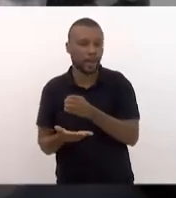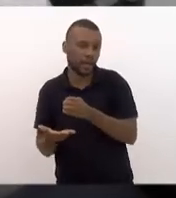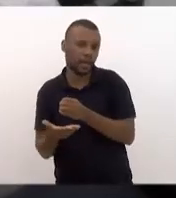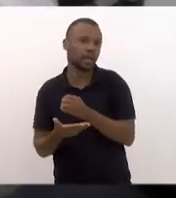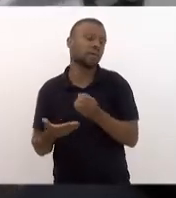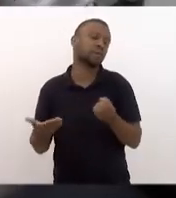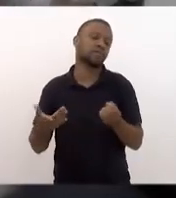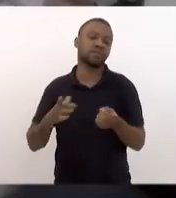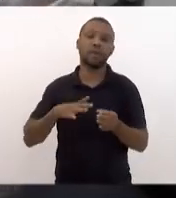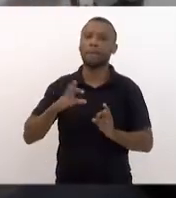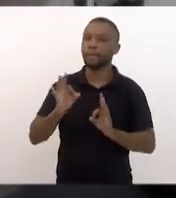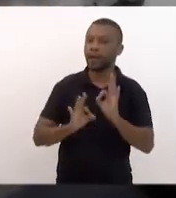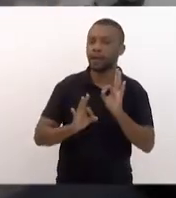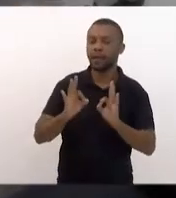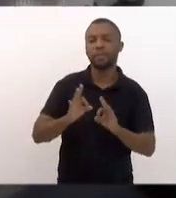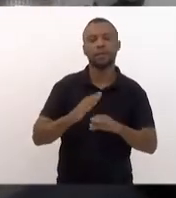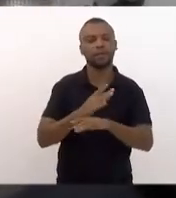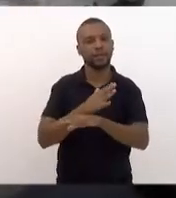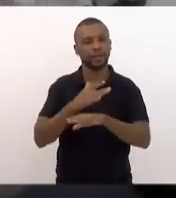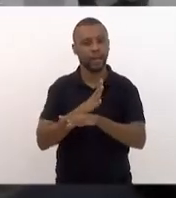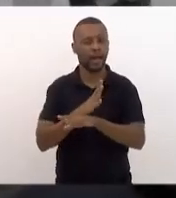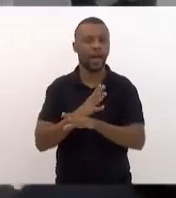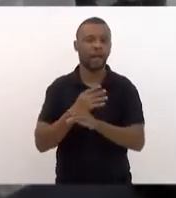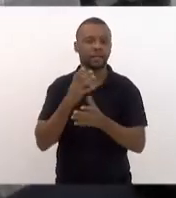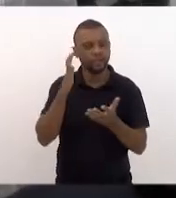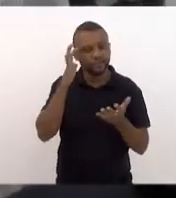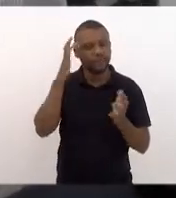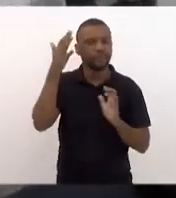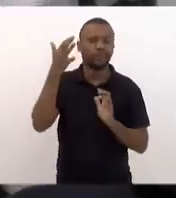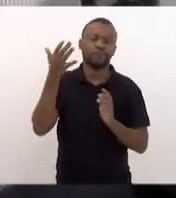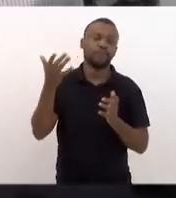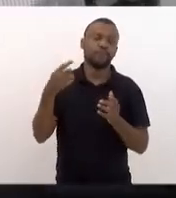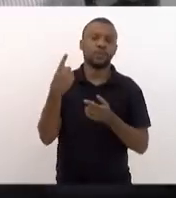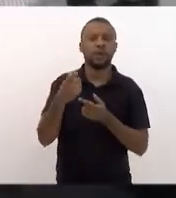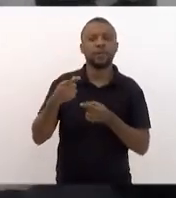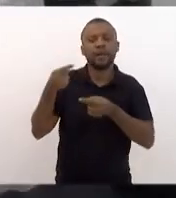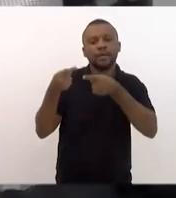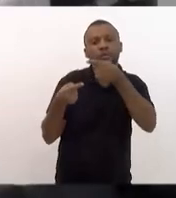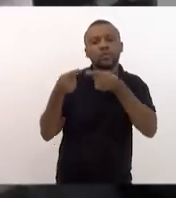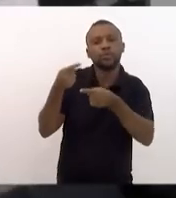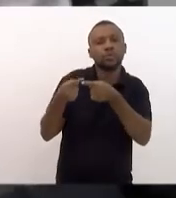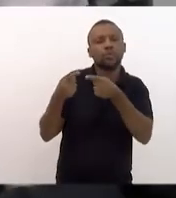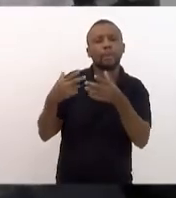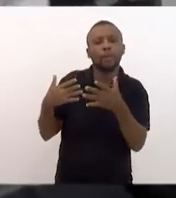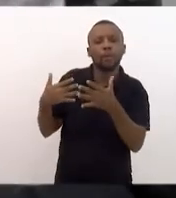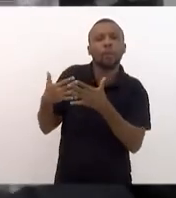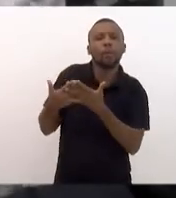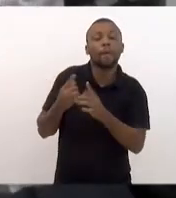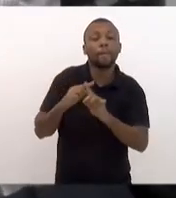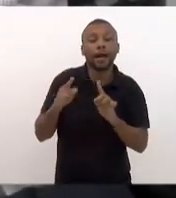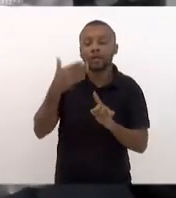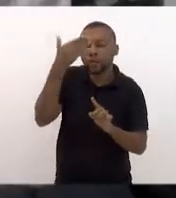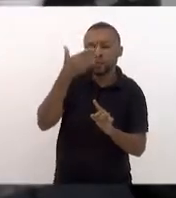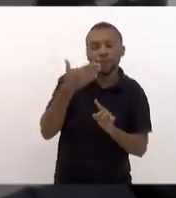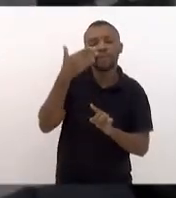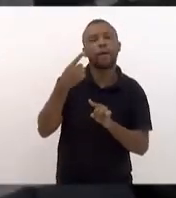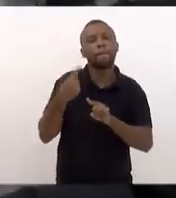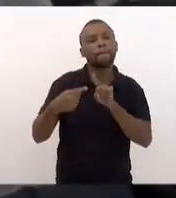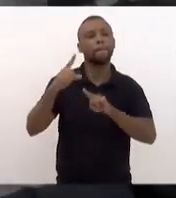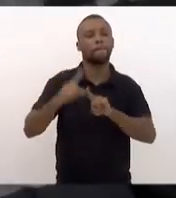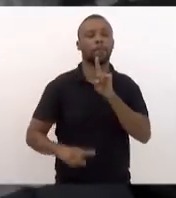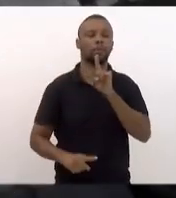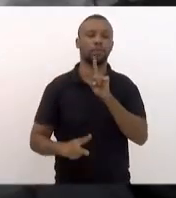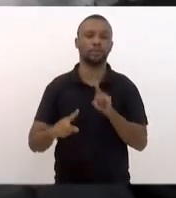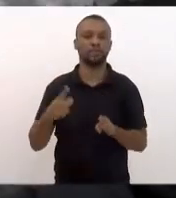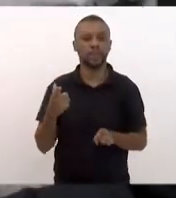Entendeu? Planejamento urbano. Então, quer dizer, a gente vem discutindo e a gente não vê o avanço para